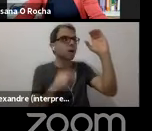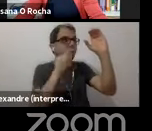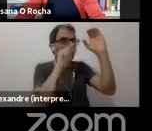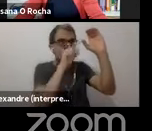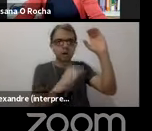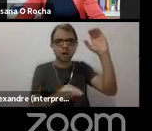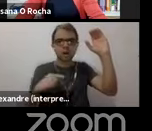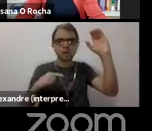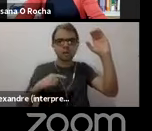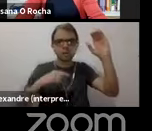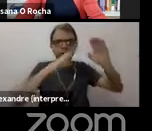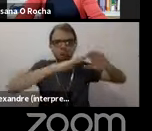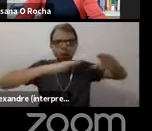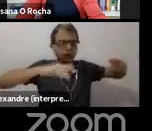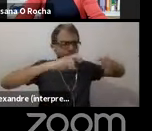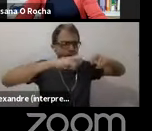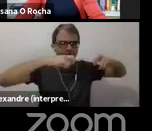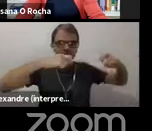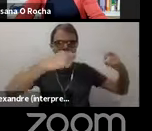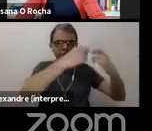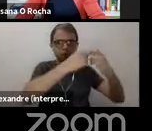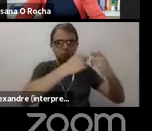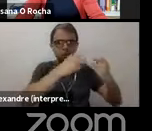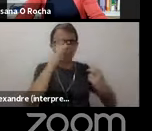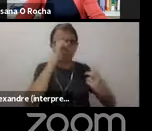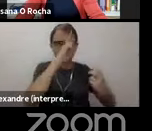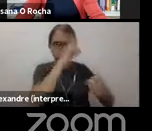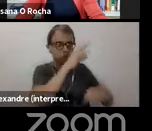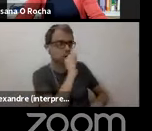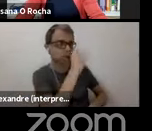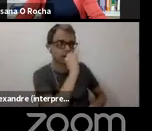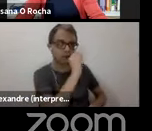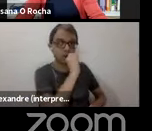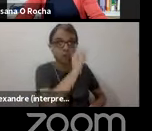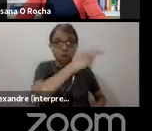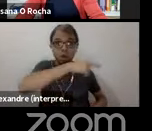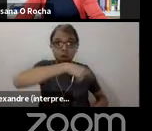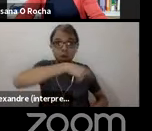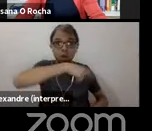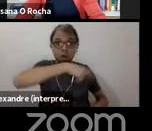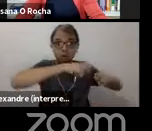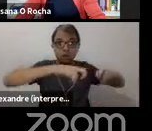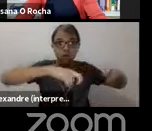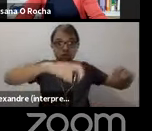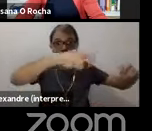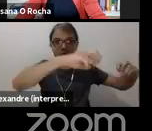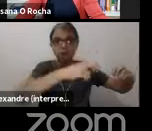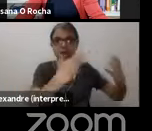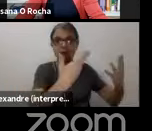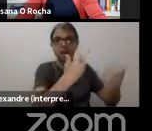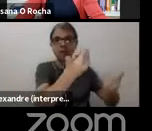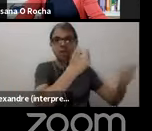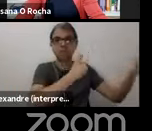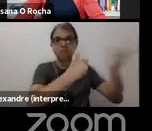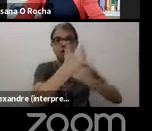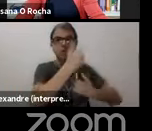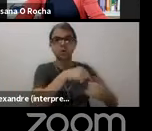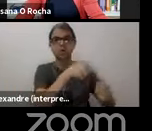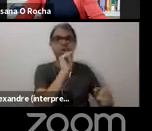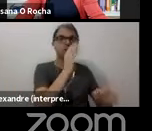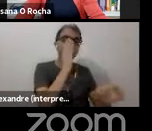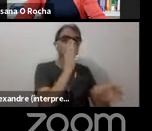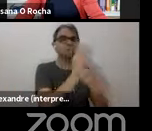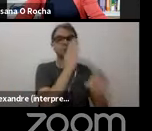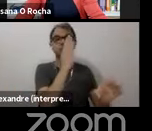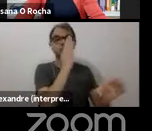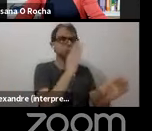crianças estão ansiosas para contar tantas ferramentas que elas descobriram novas de histórias.